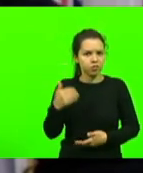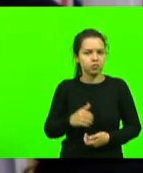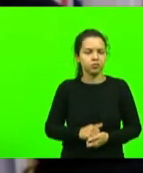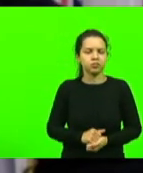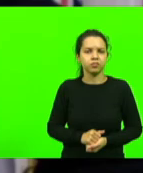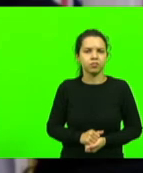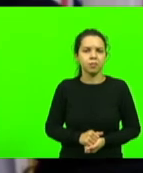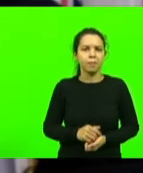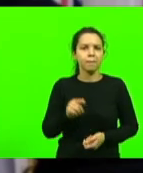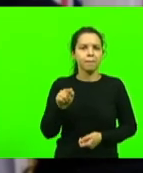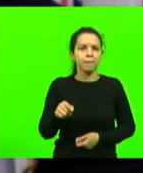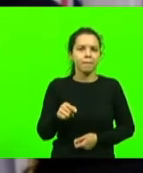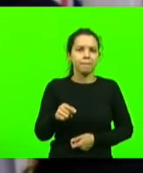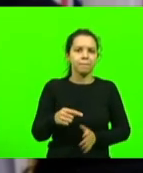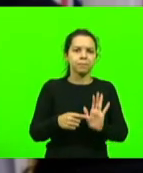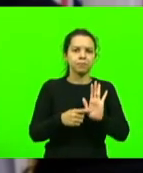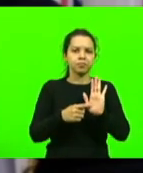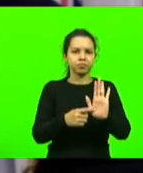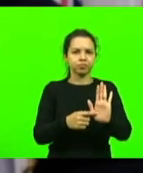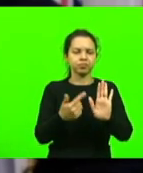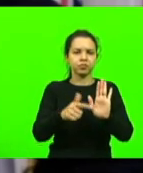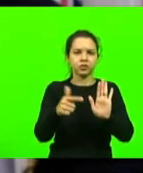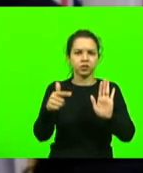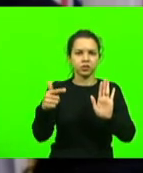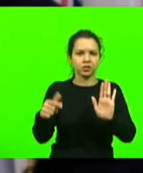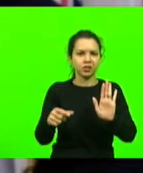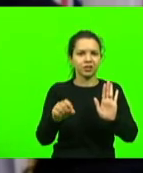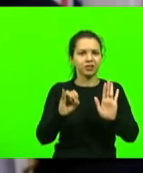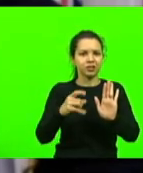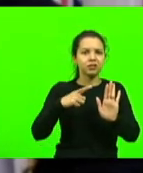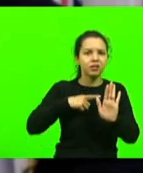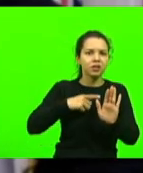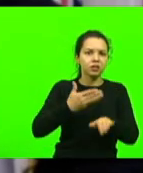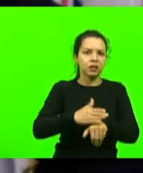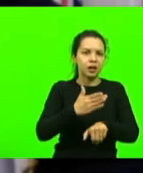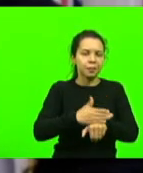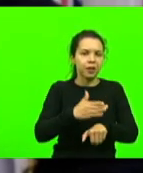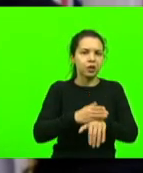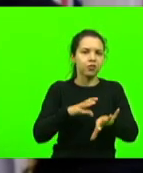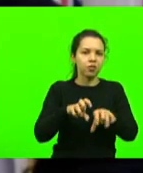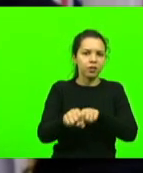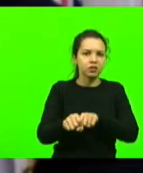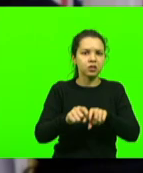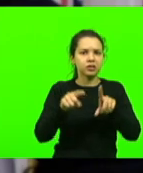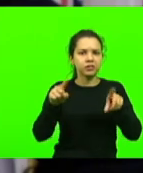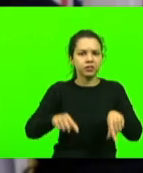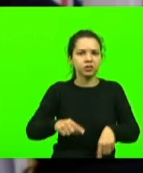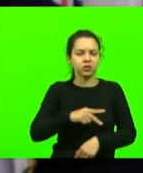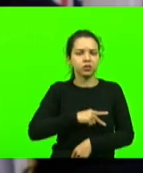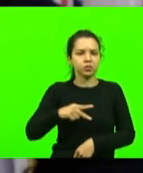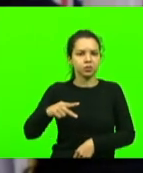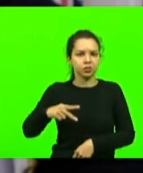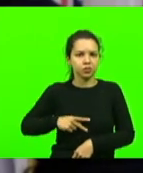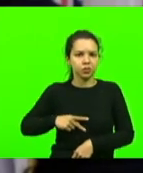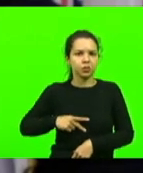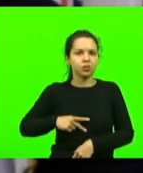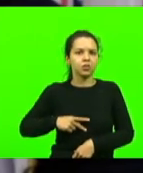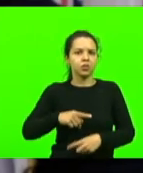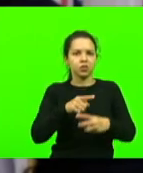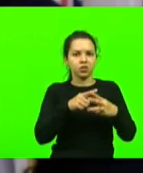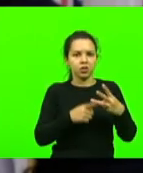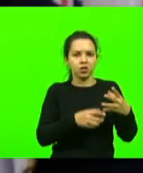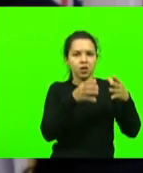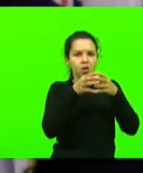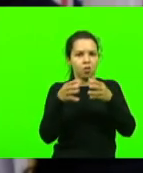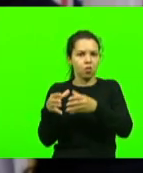é nela não há indicativos sobre treinamento e formação de servidores públicos dos três vezes a